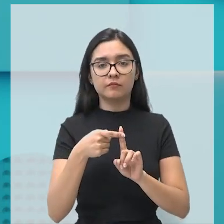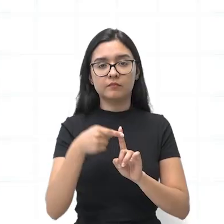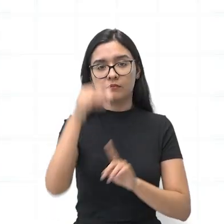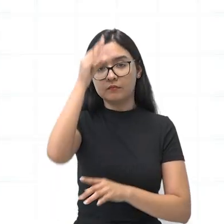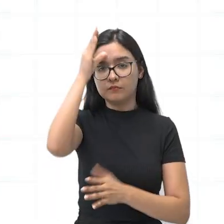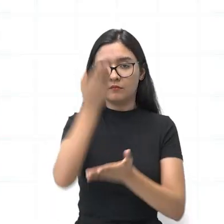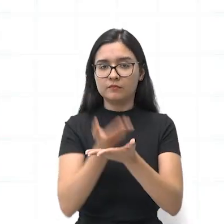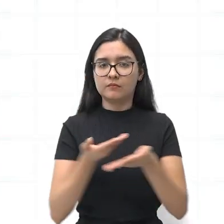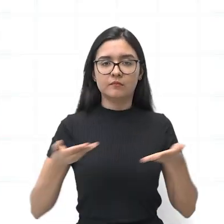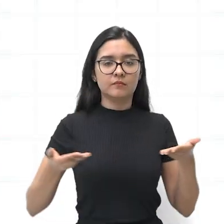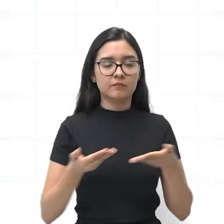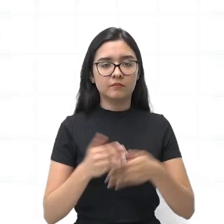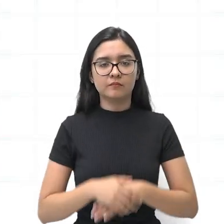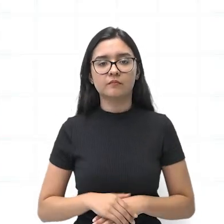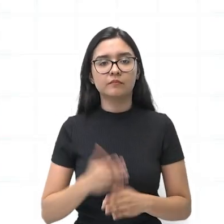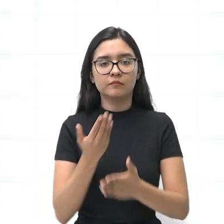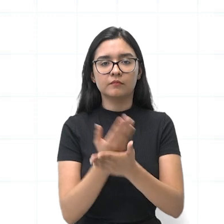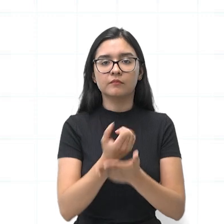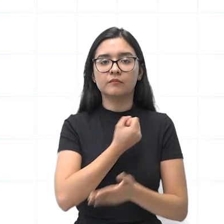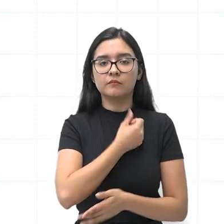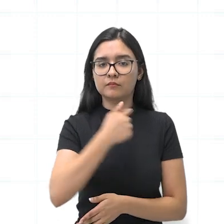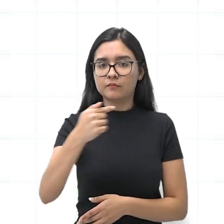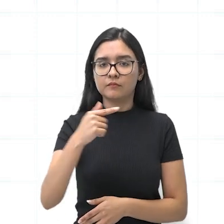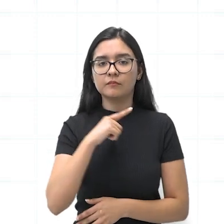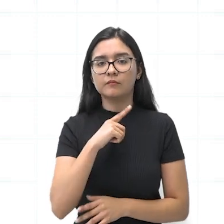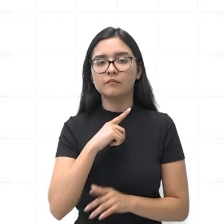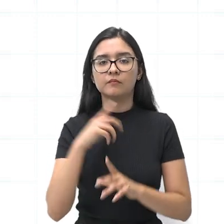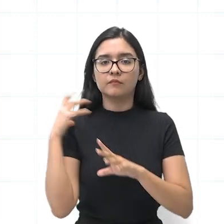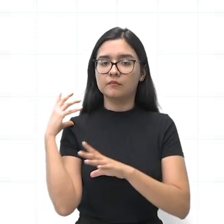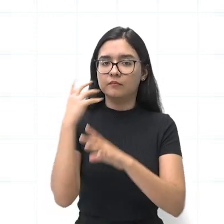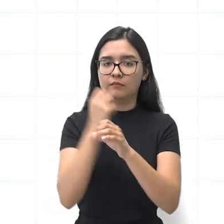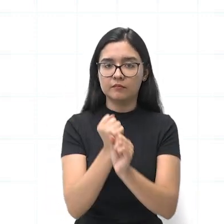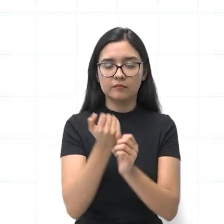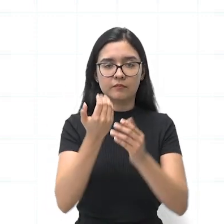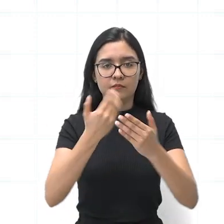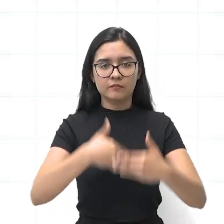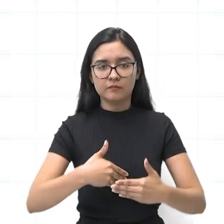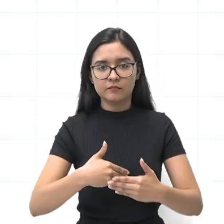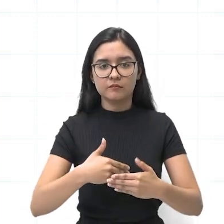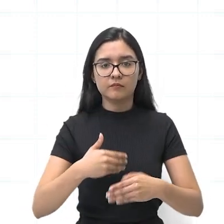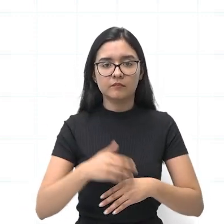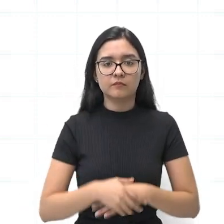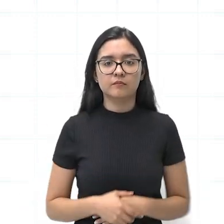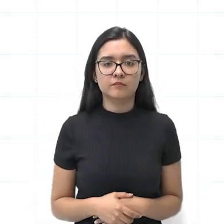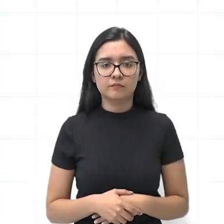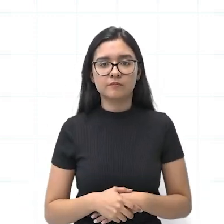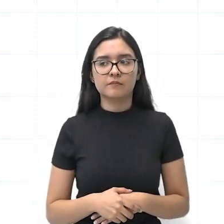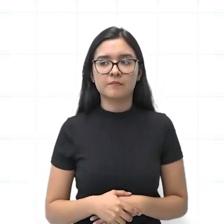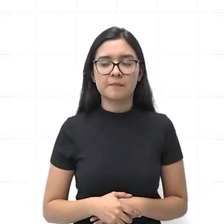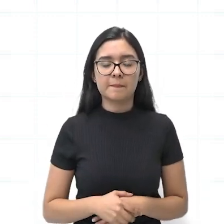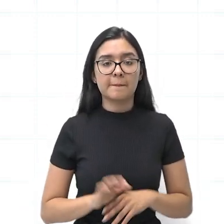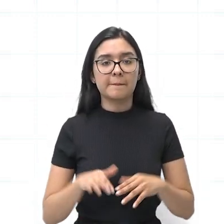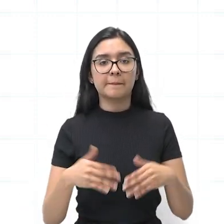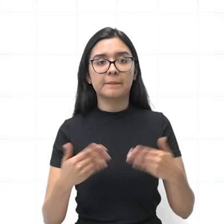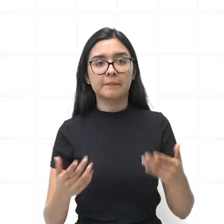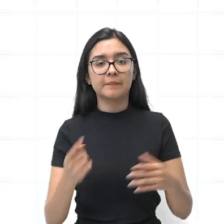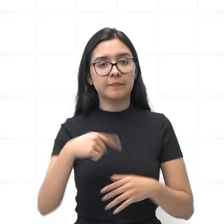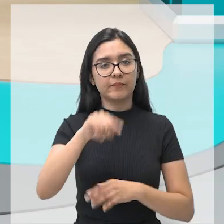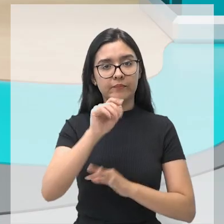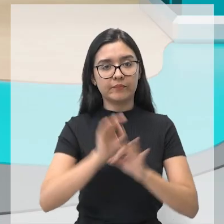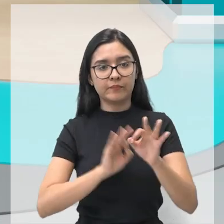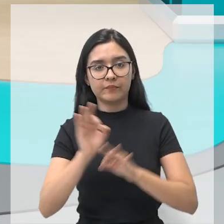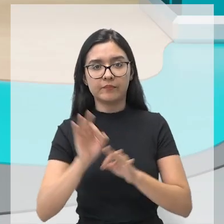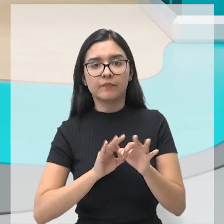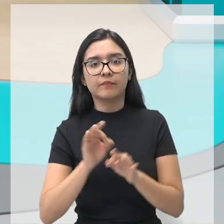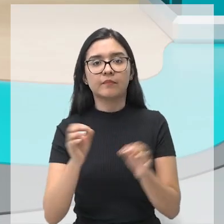aula? Vamos lá? Na aula de número 7, nós temos a nossa revisão e avaliação. Portanto, se